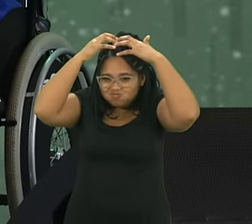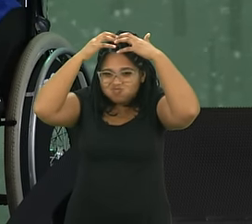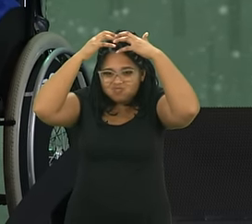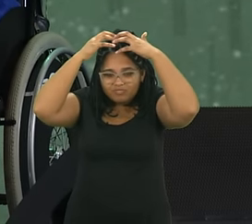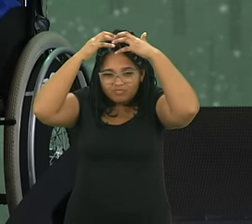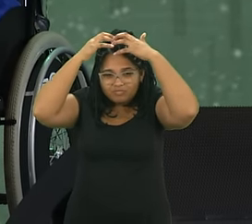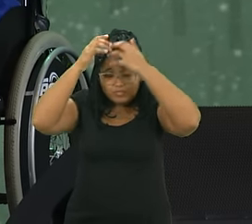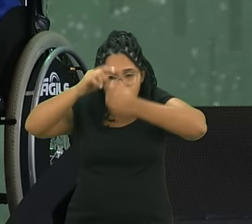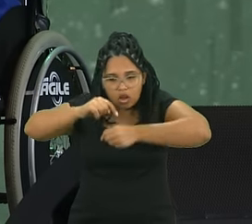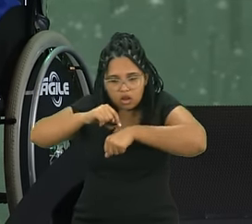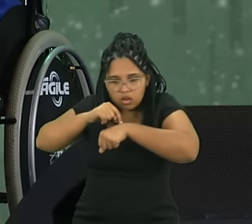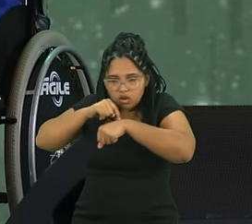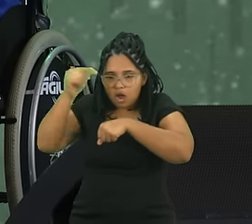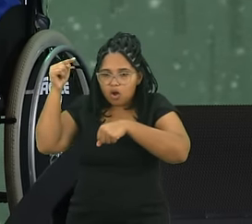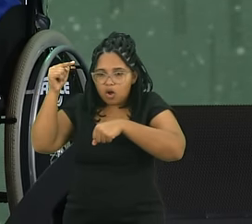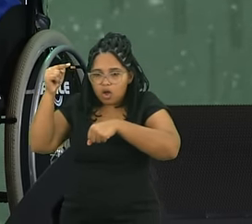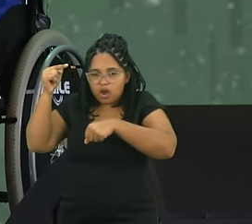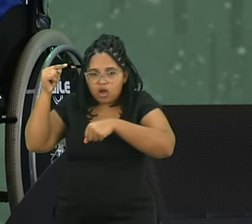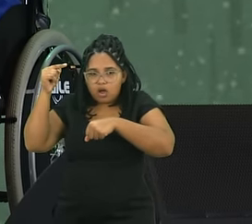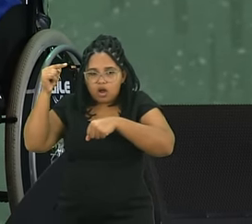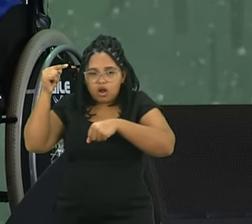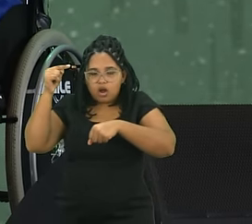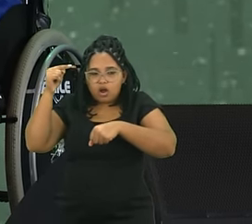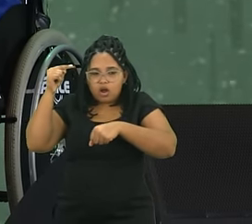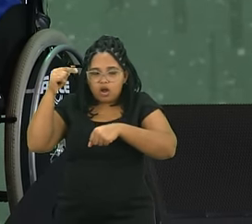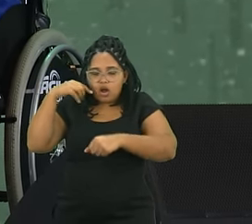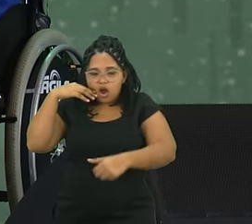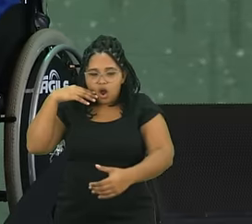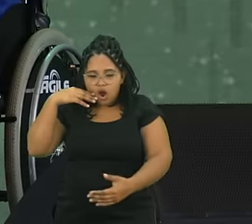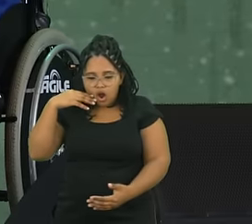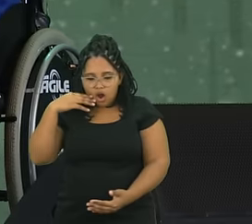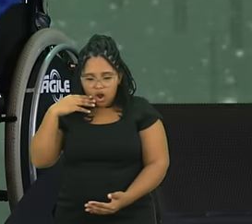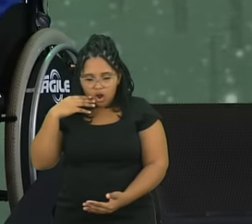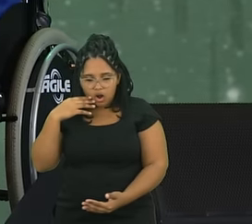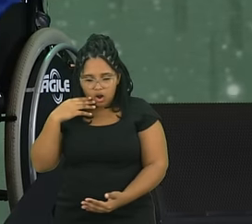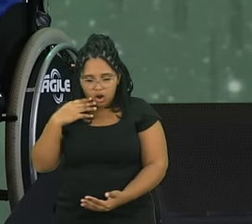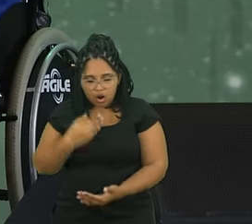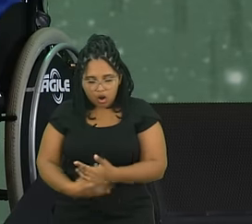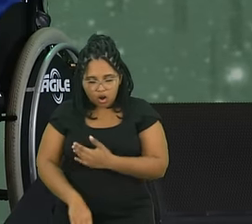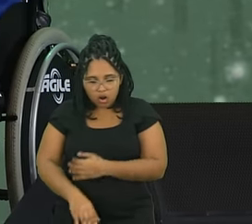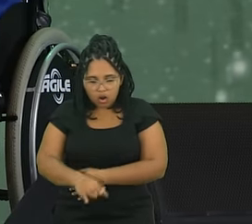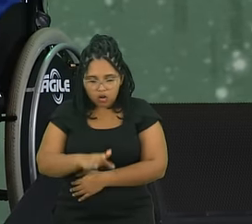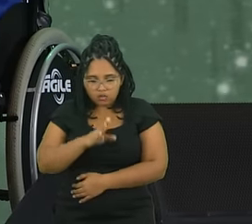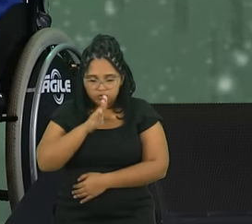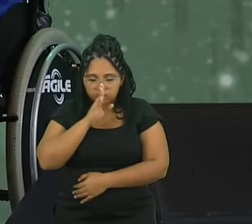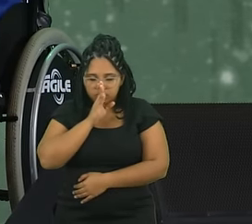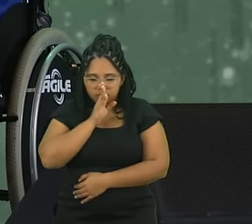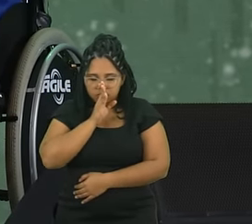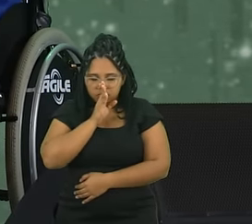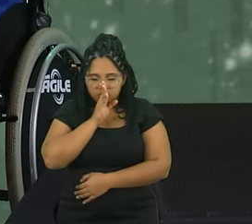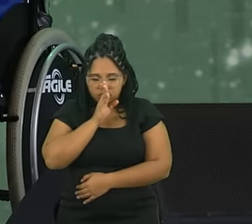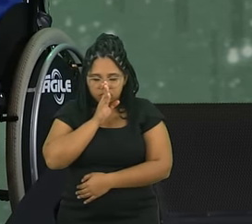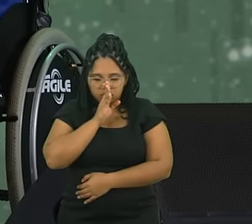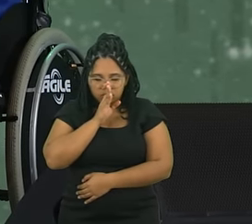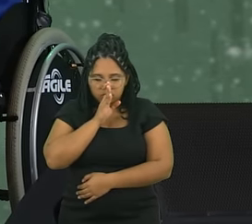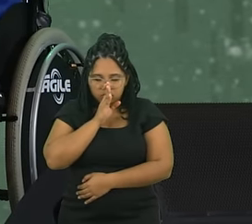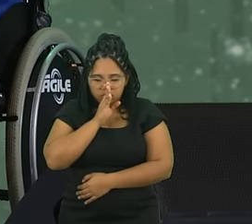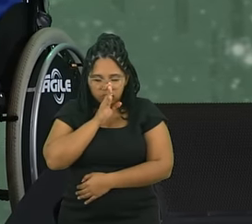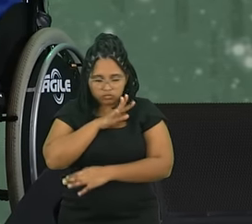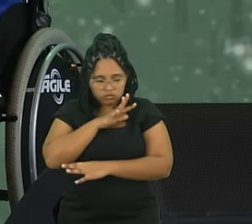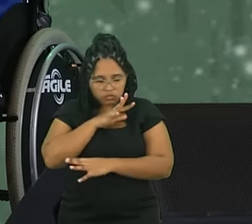Naquele momento, ficou um silêncio absoluto dentro do carro. Eu não disse nada, ele também não disse